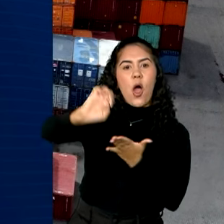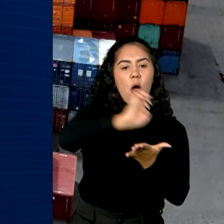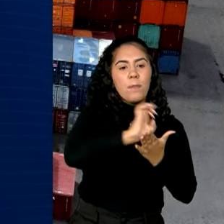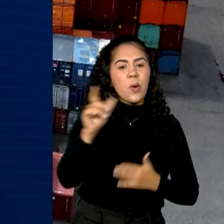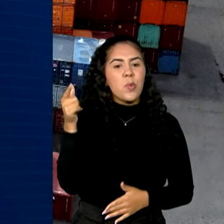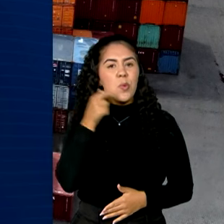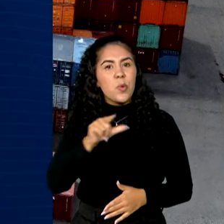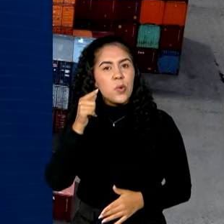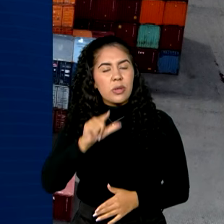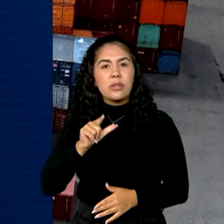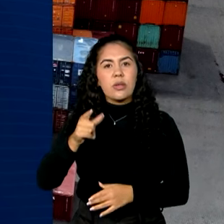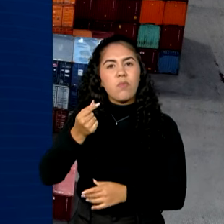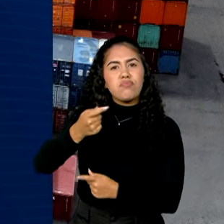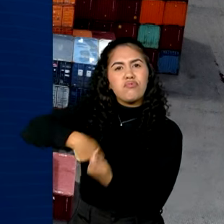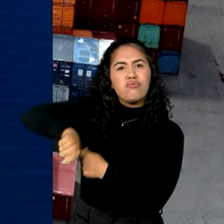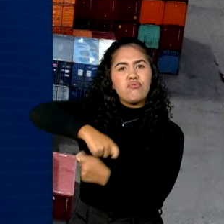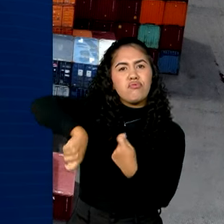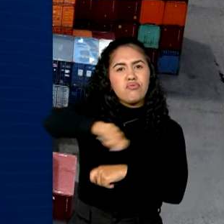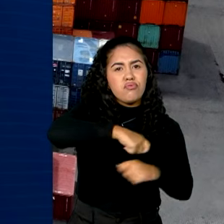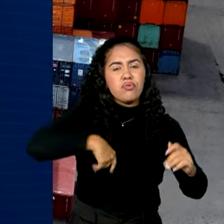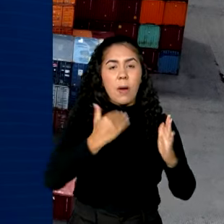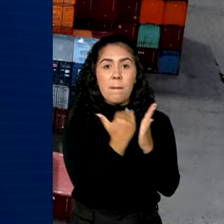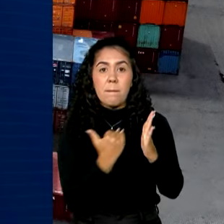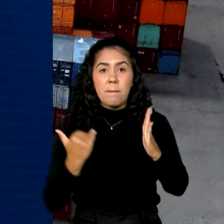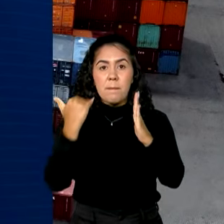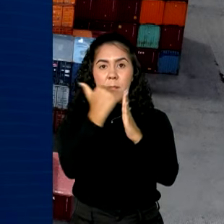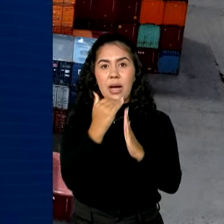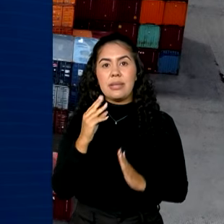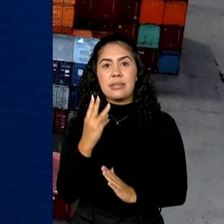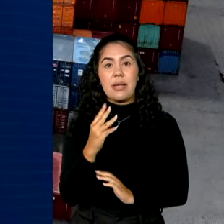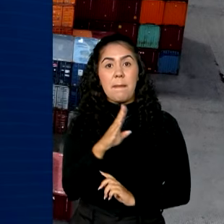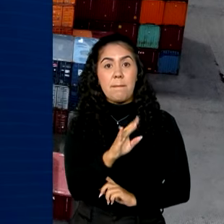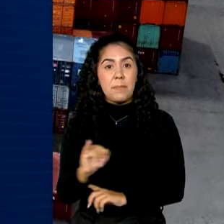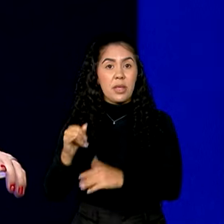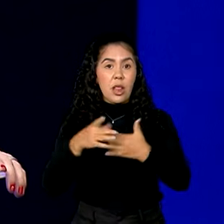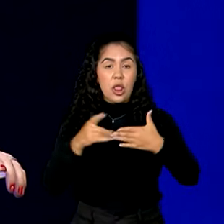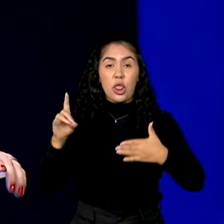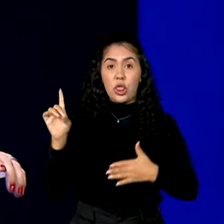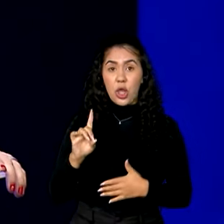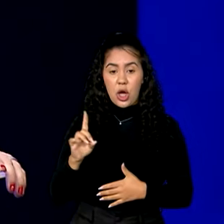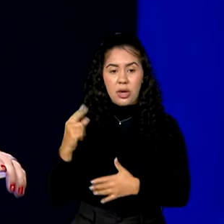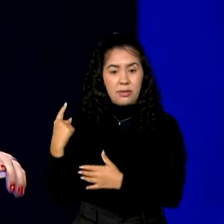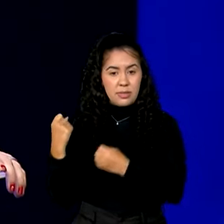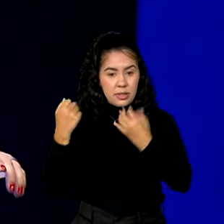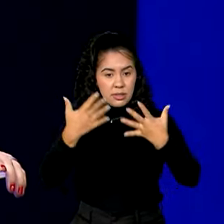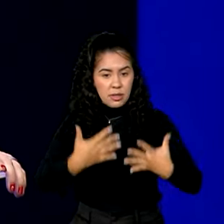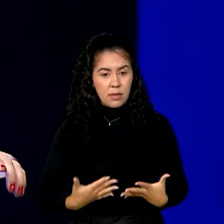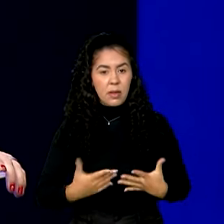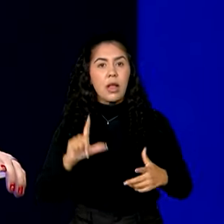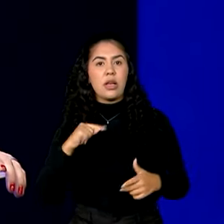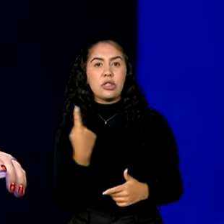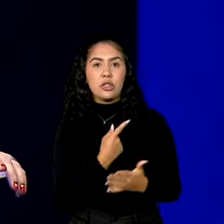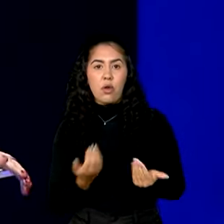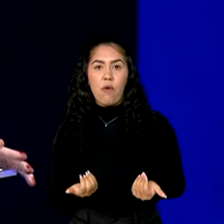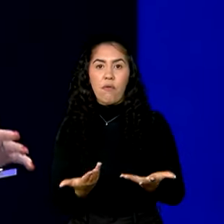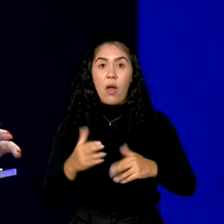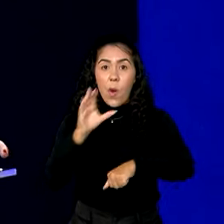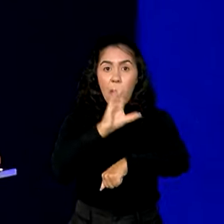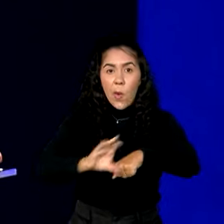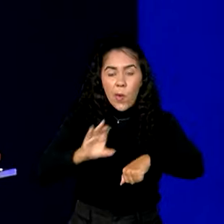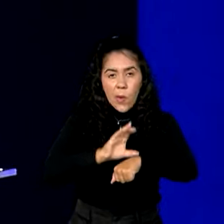um volume de negócios superior a 3 bilhões de dólares. Nas atividades de capacitação, a gente quer